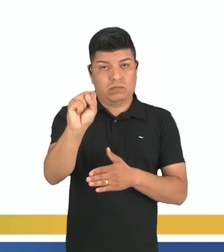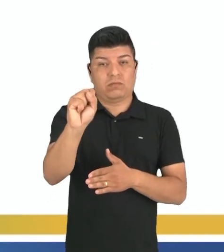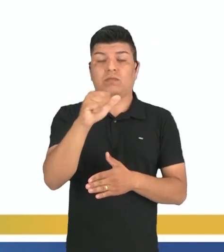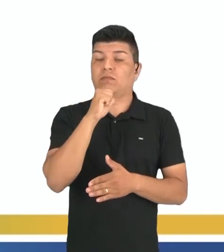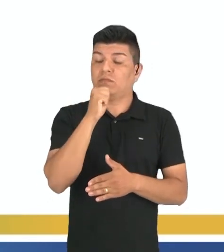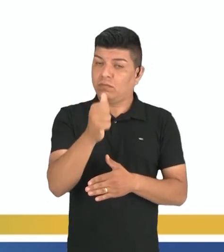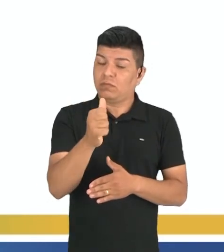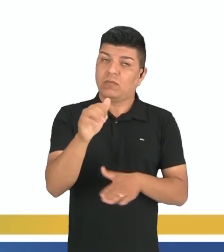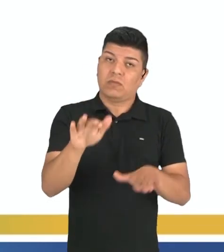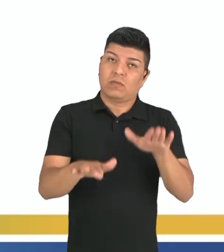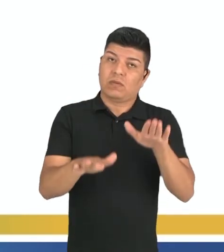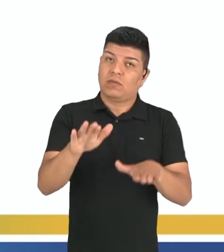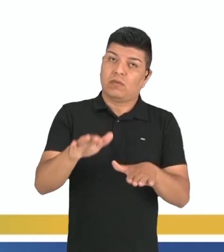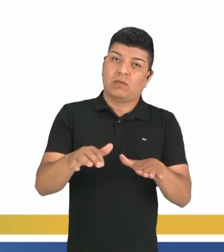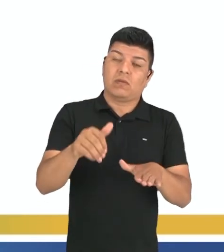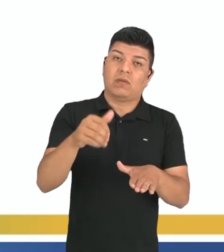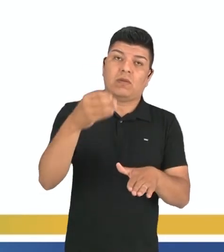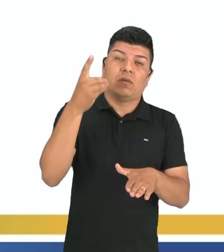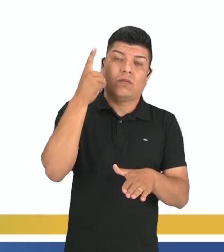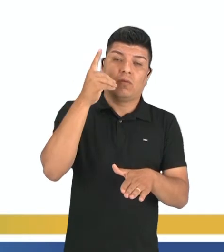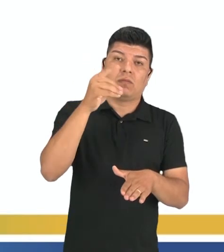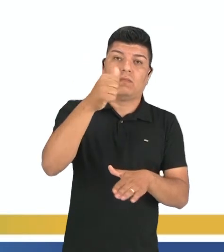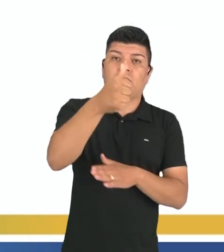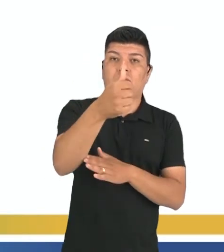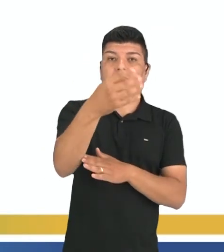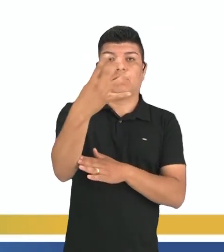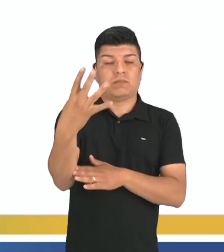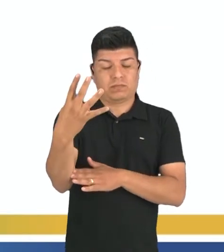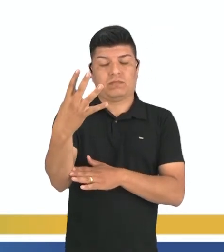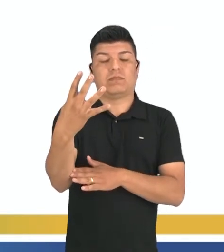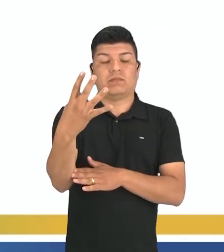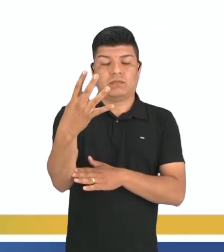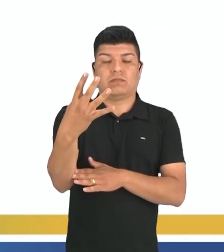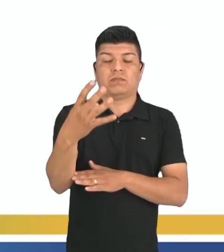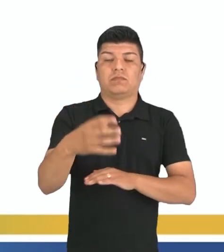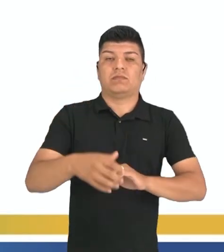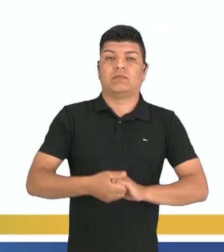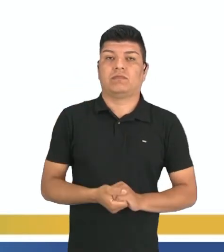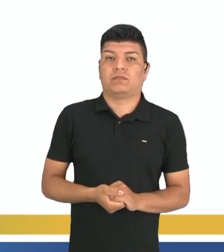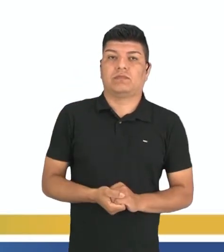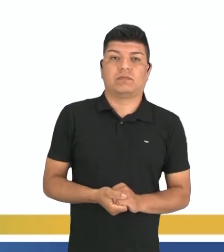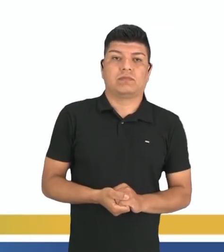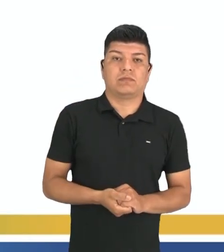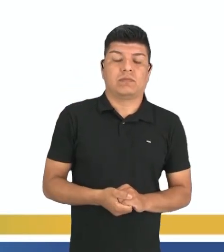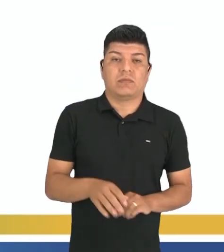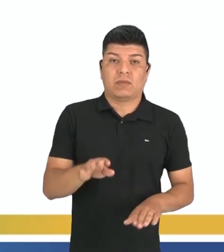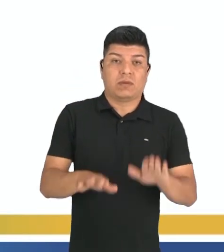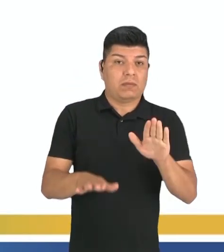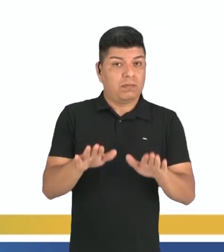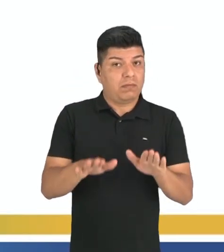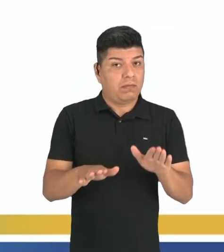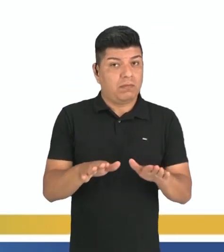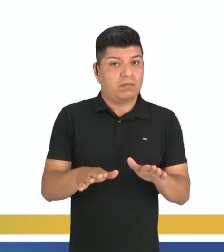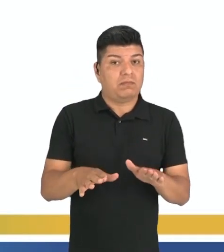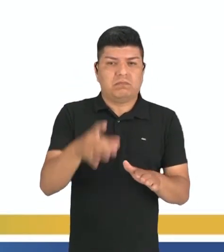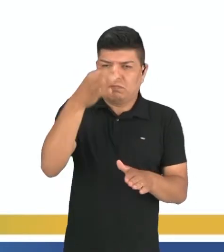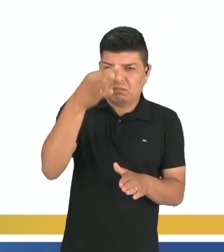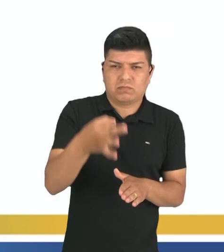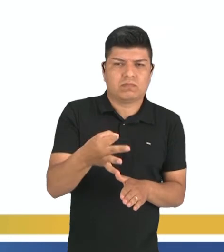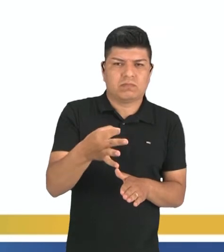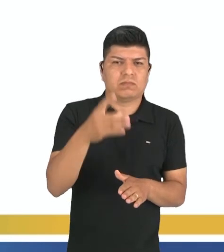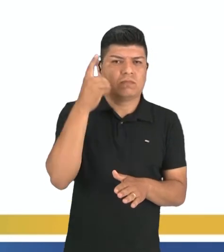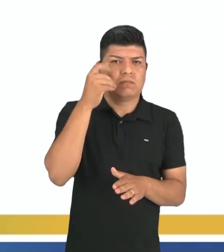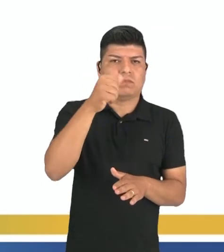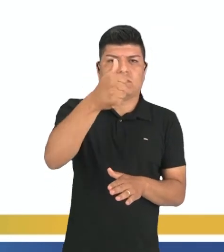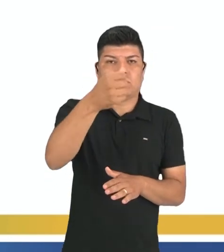ocorre geralmente no 14º dia daquele ciclo menstrual, tá? Mas não necessariamente é no dia 14 de